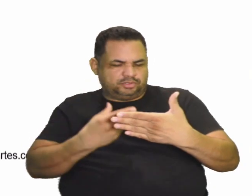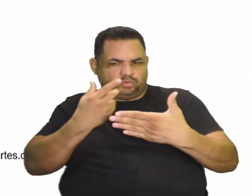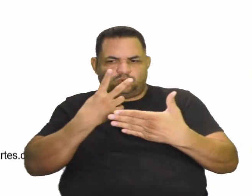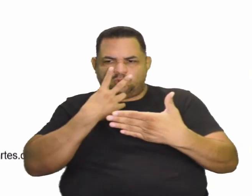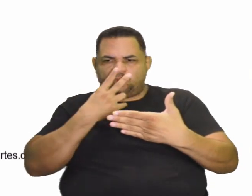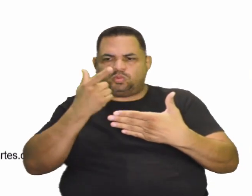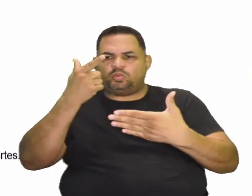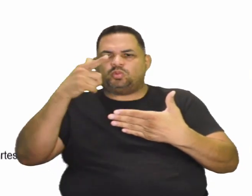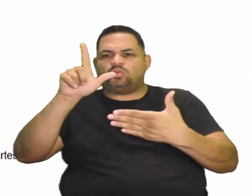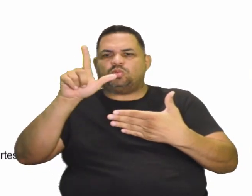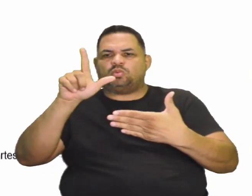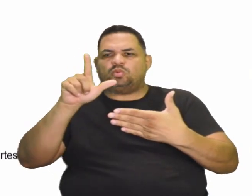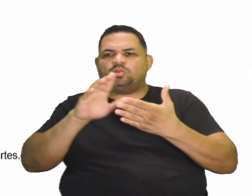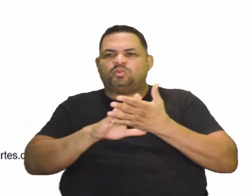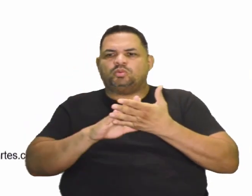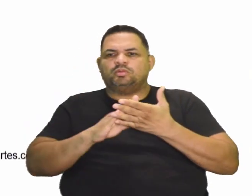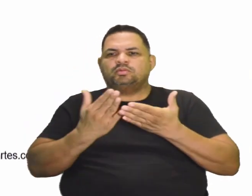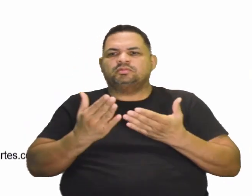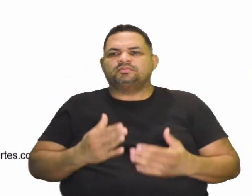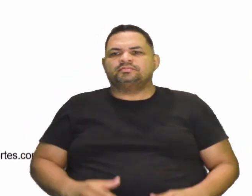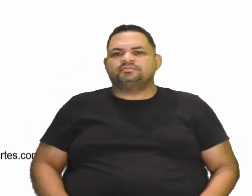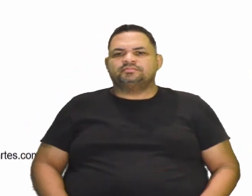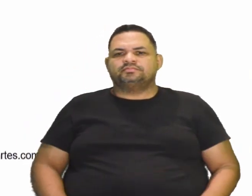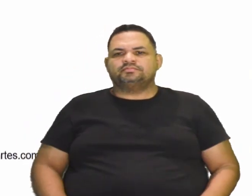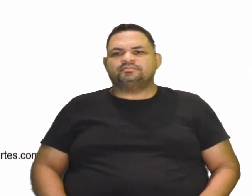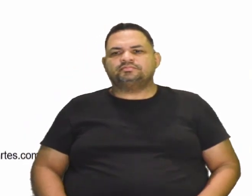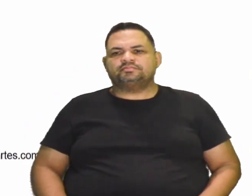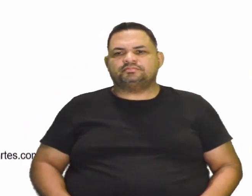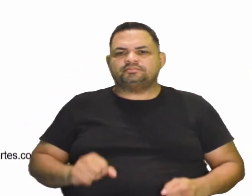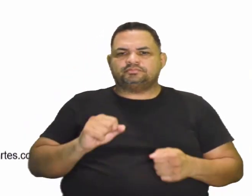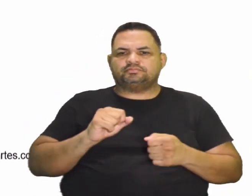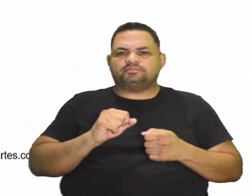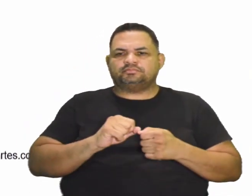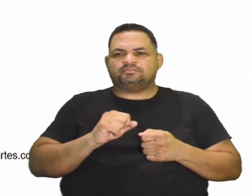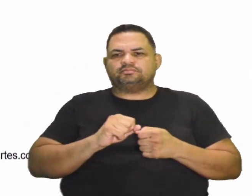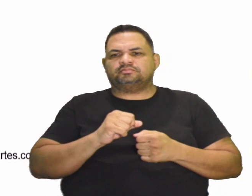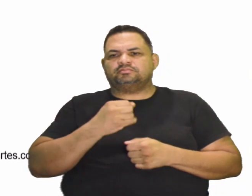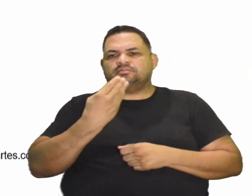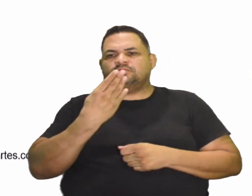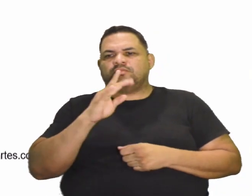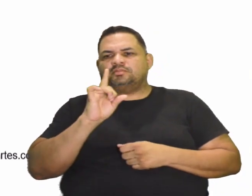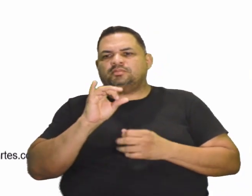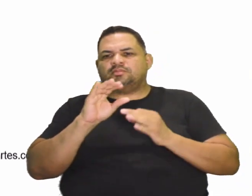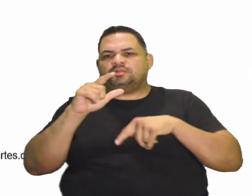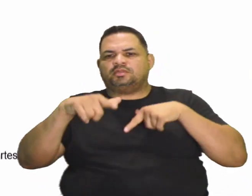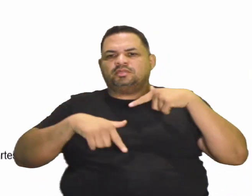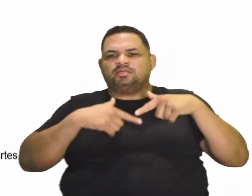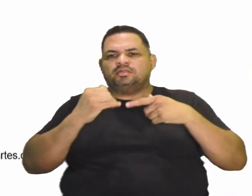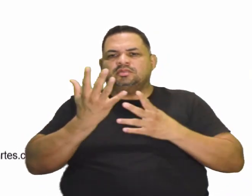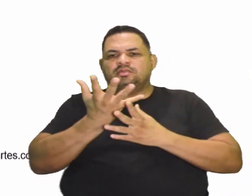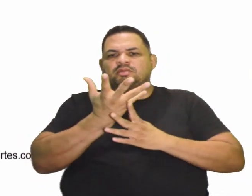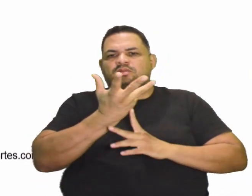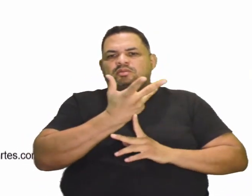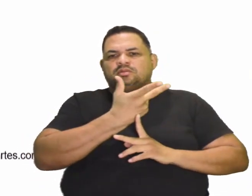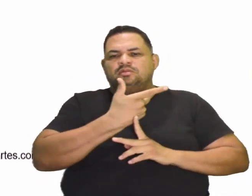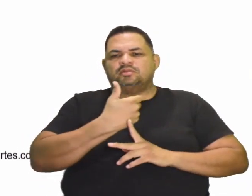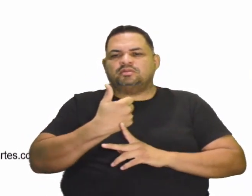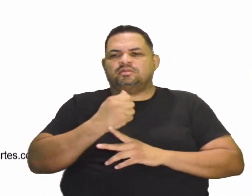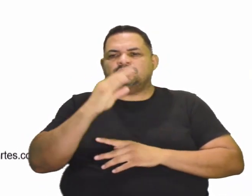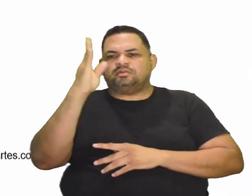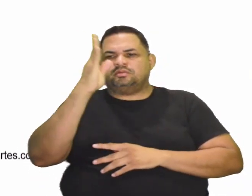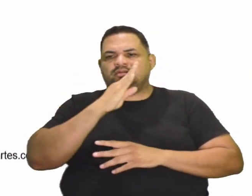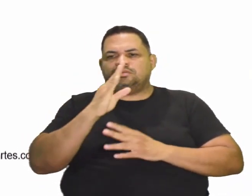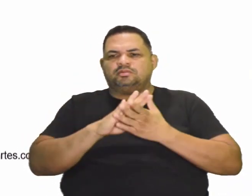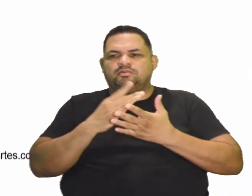Do pintor italiano Botticelli, feita em 1486. No seu trabalho, o artista brasileiro transpõe